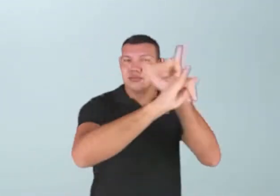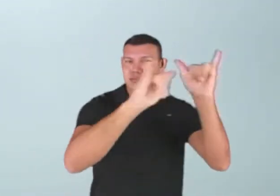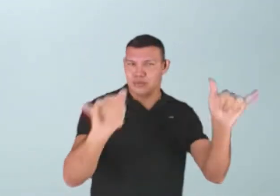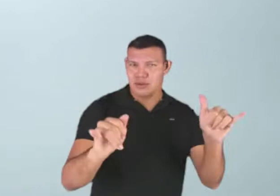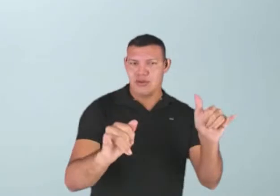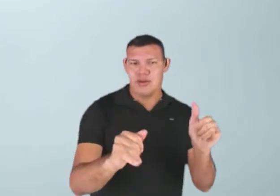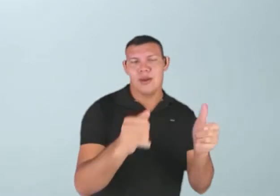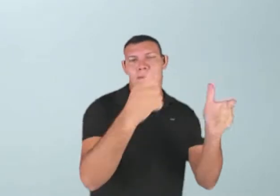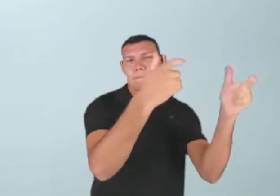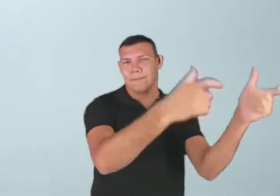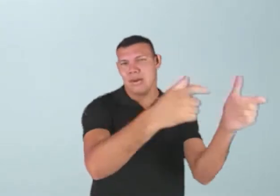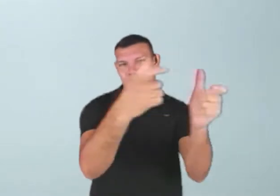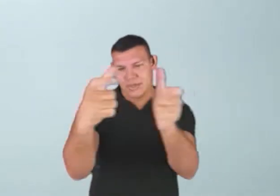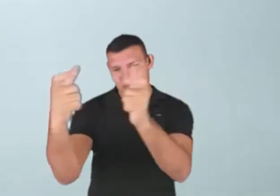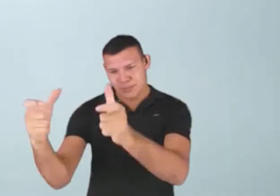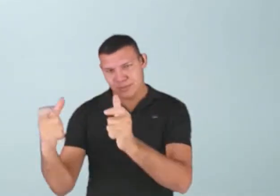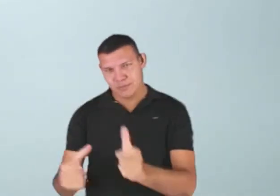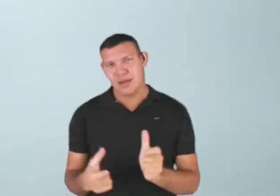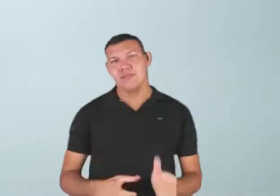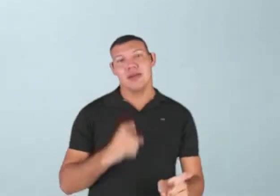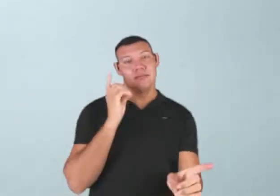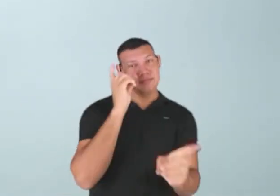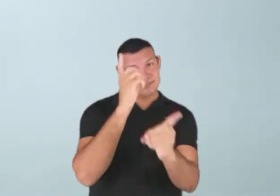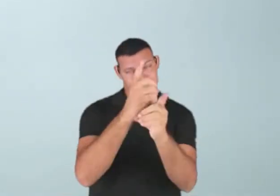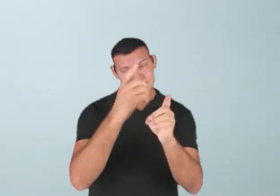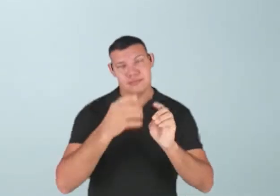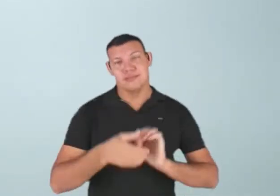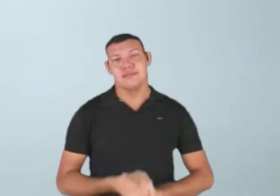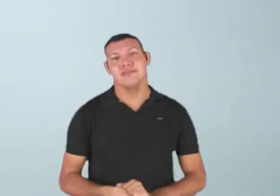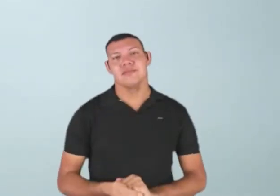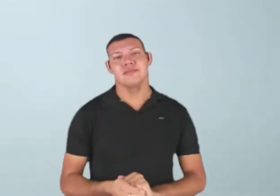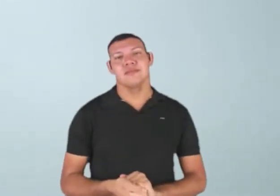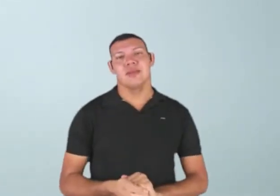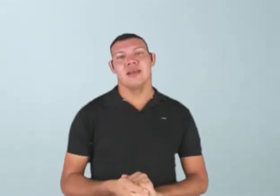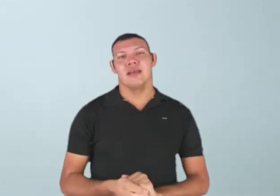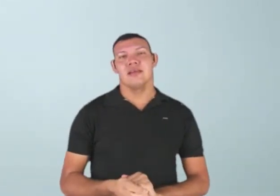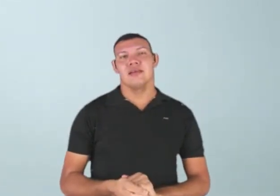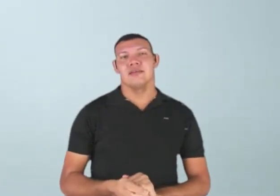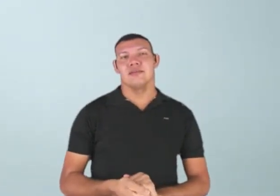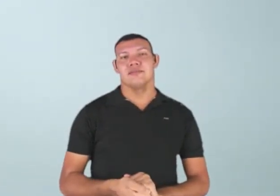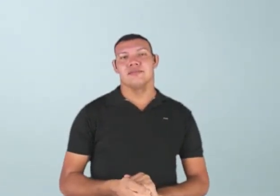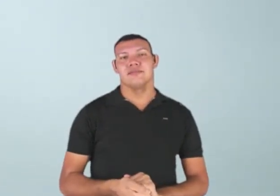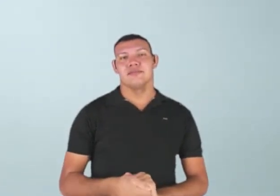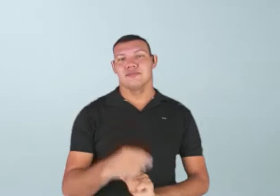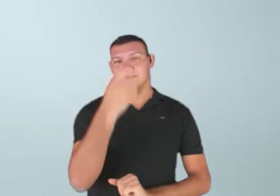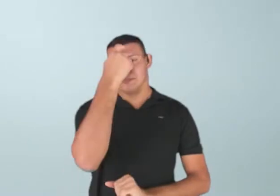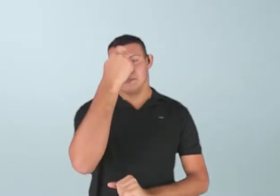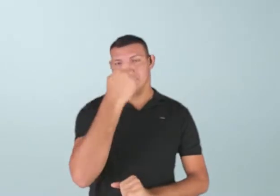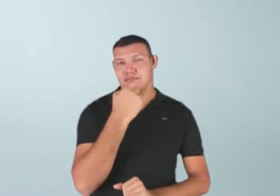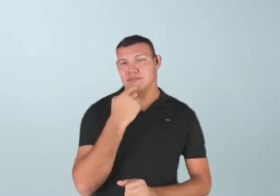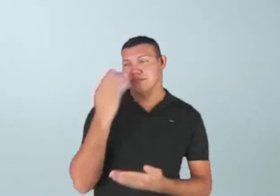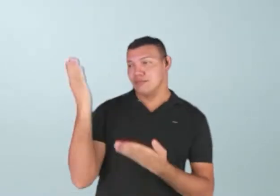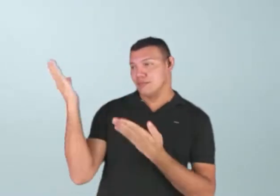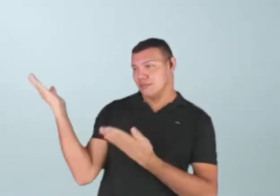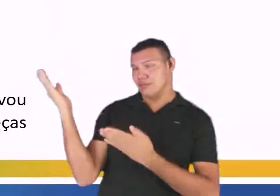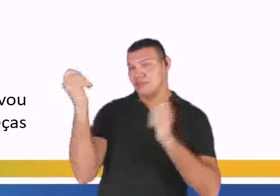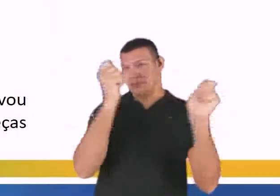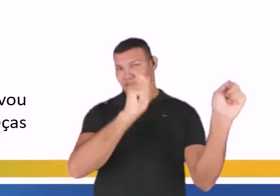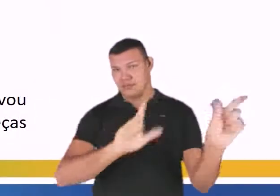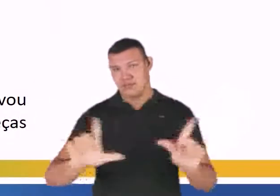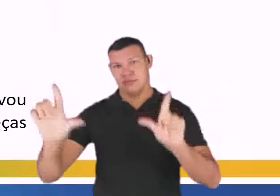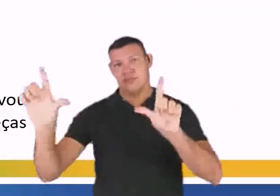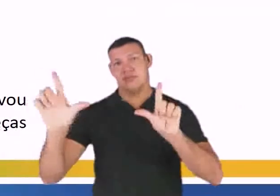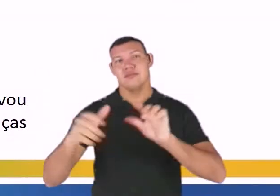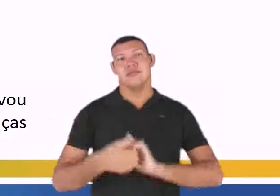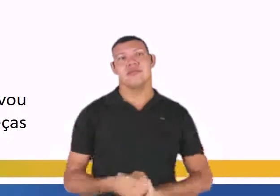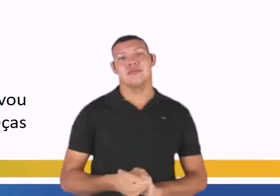assim, corriqueiras que nós nos deparamos no dia a dia, tá? Essa, por exemplo, que ilustra esse slide, ela